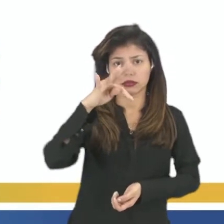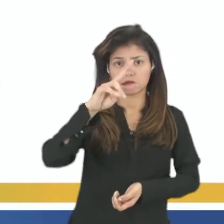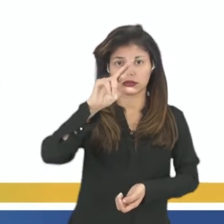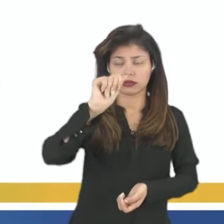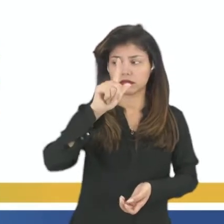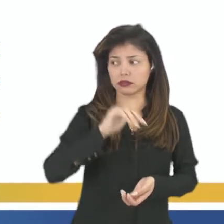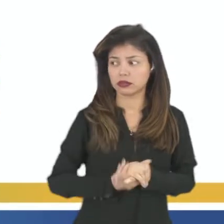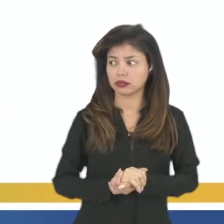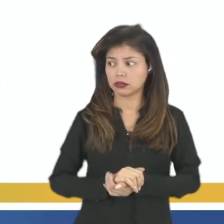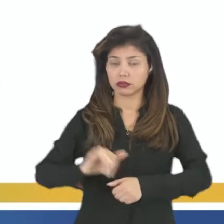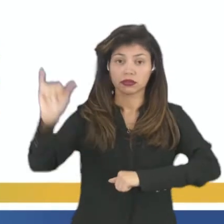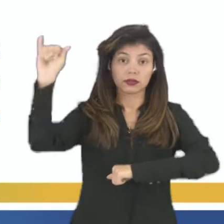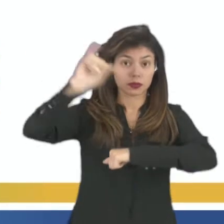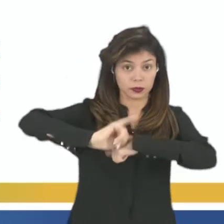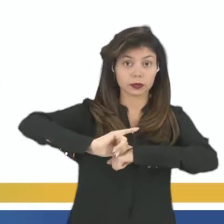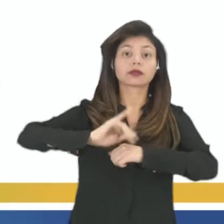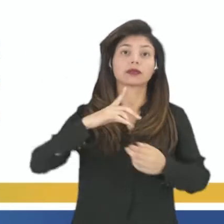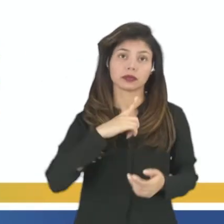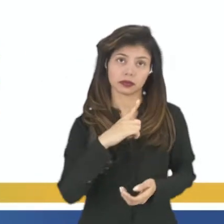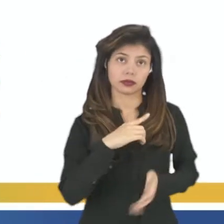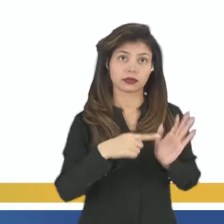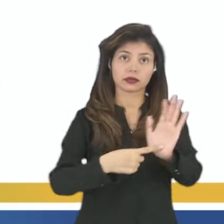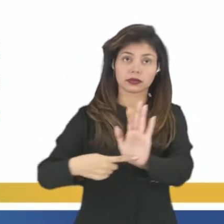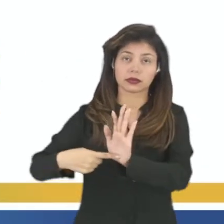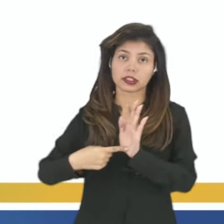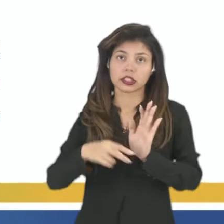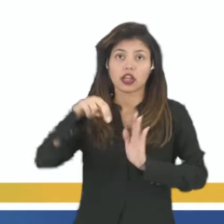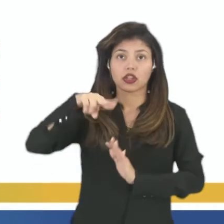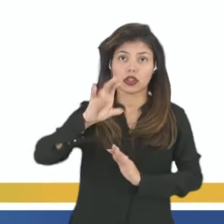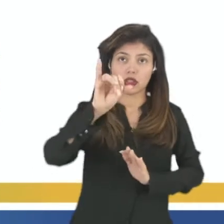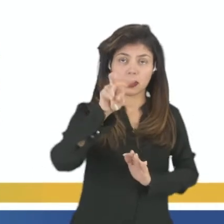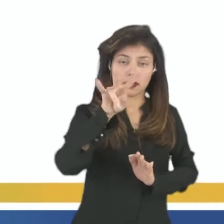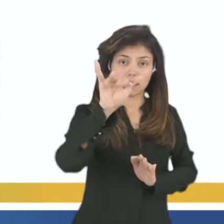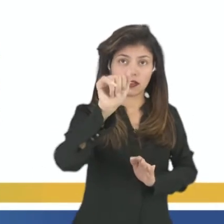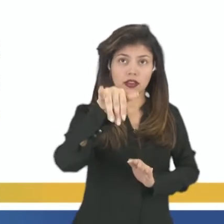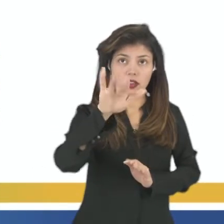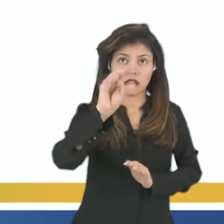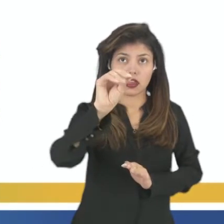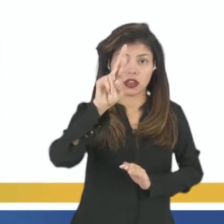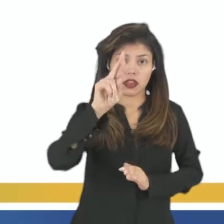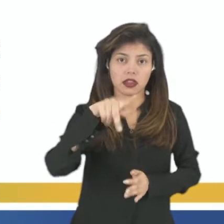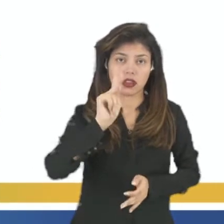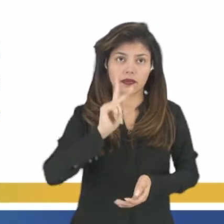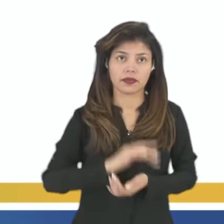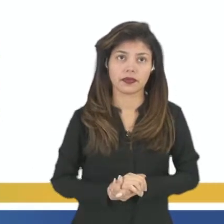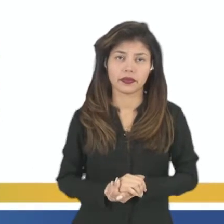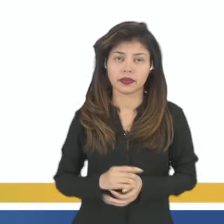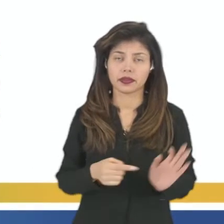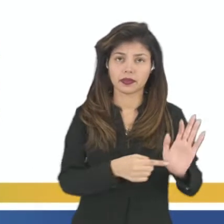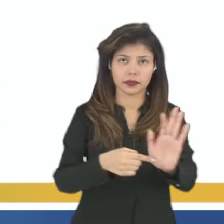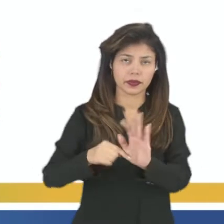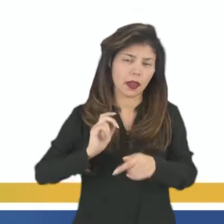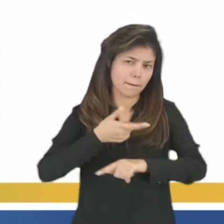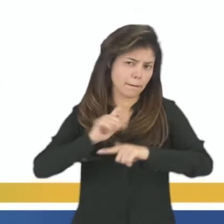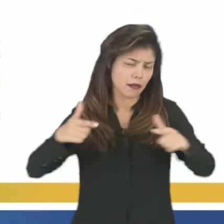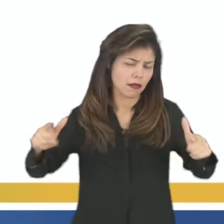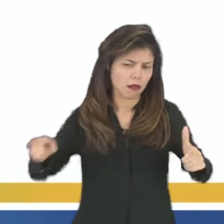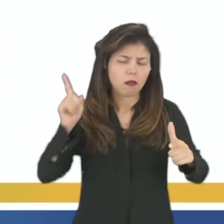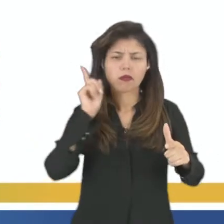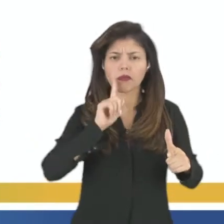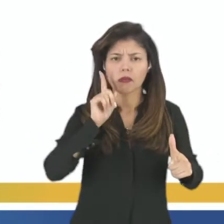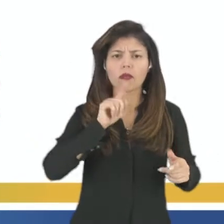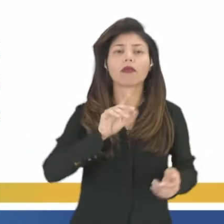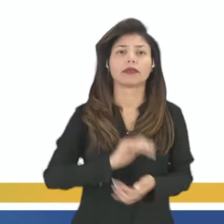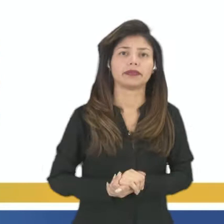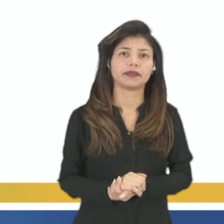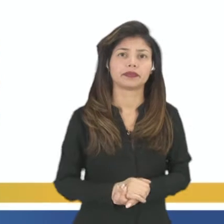os patrimônios culturais do mundo. Então, a cidade de Nova York ela é considerada a capital cultural do mundo. É a maior cidade dos Estados